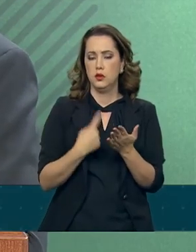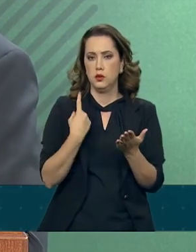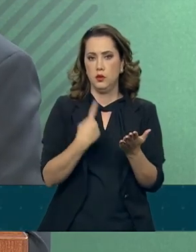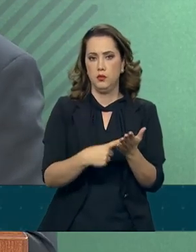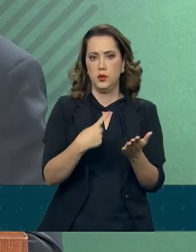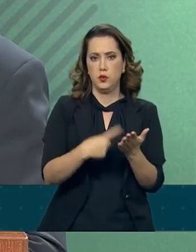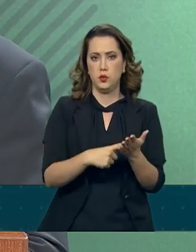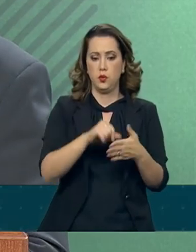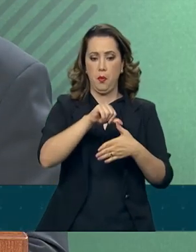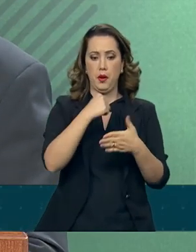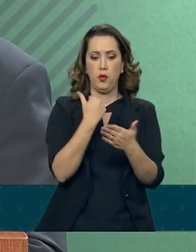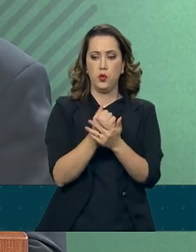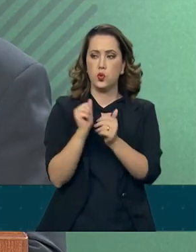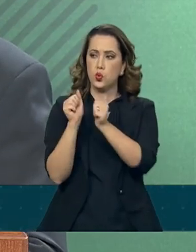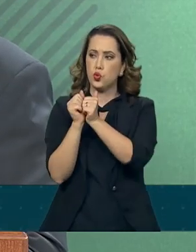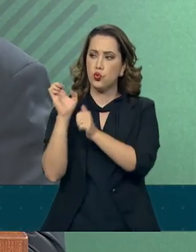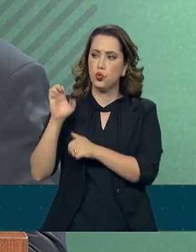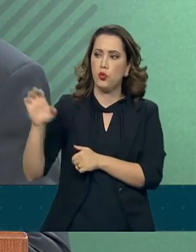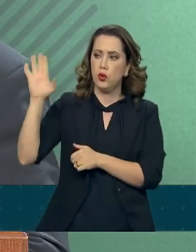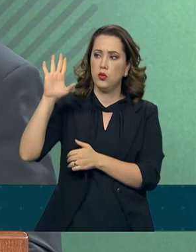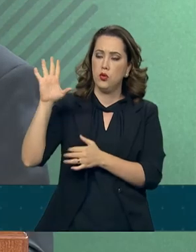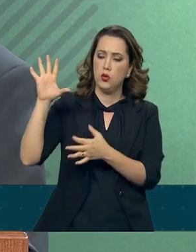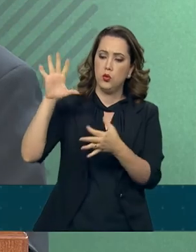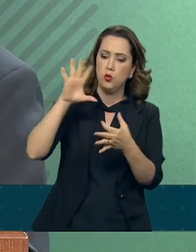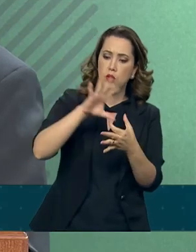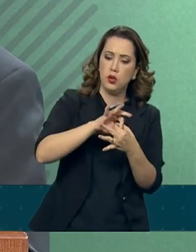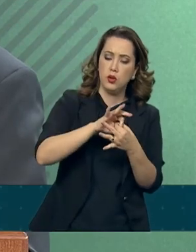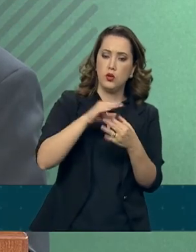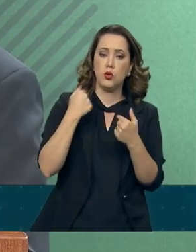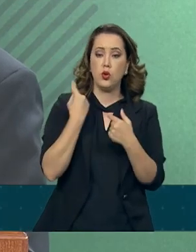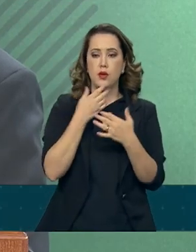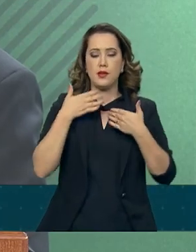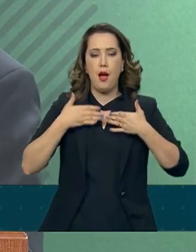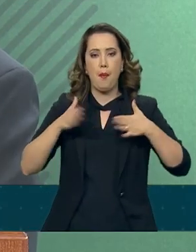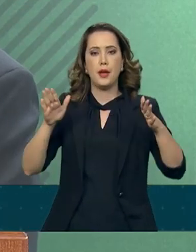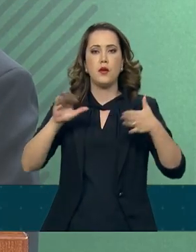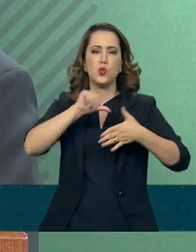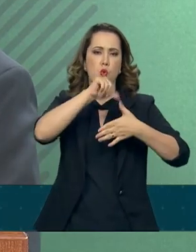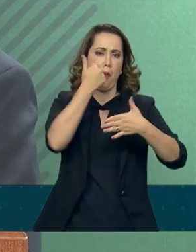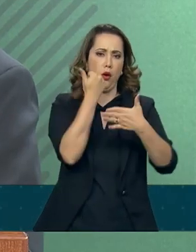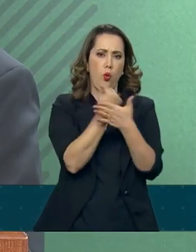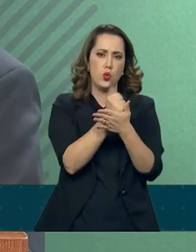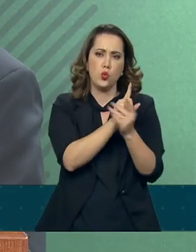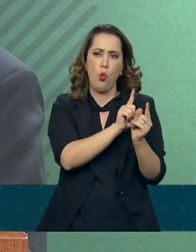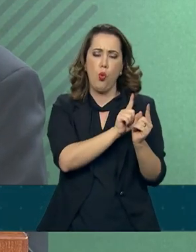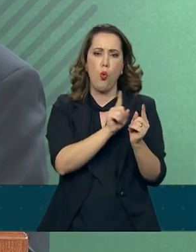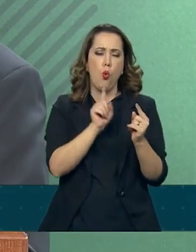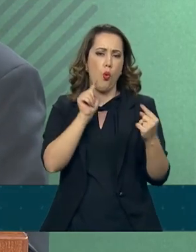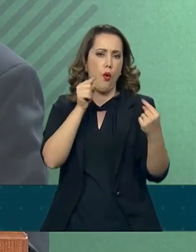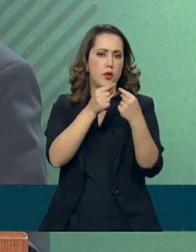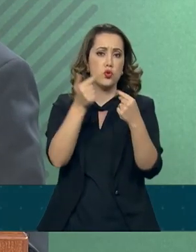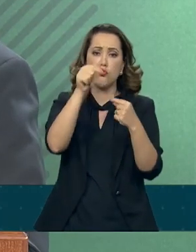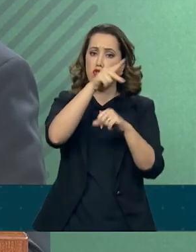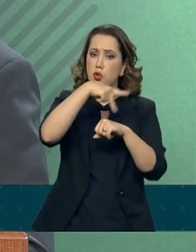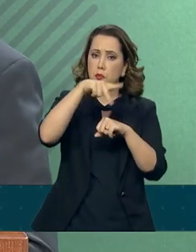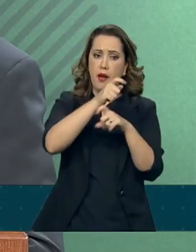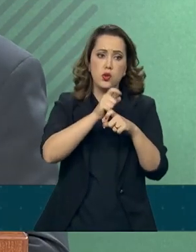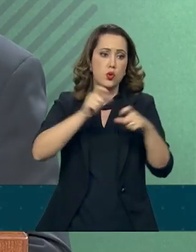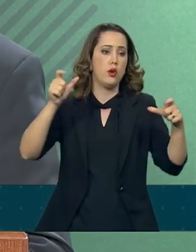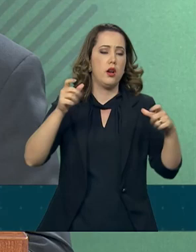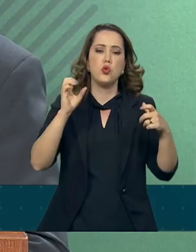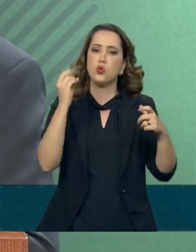entre o mercosul ea união européia abrirmos um mercado do mercosul em direção a outros grandes países ou blocos